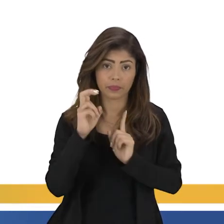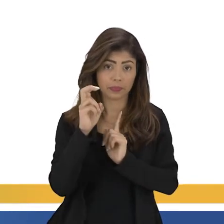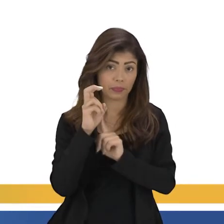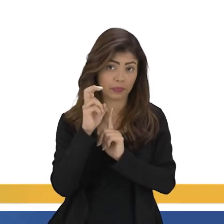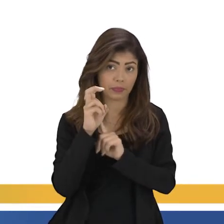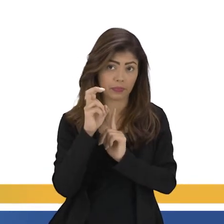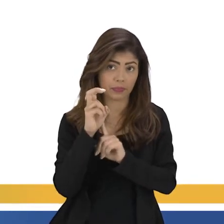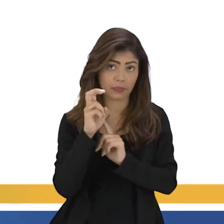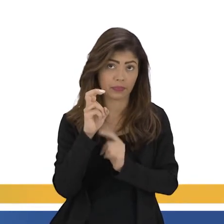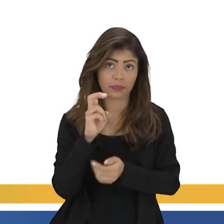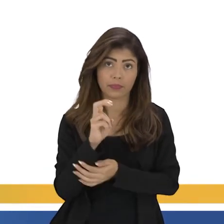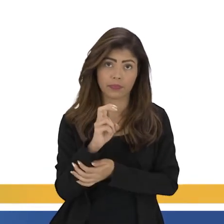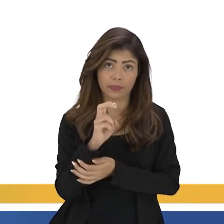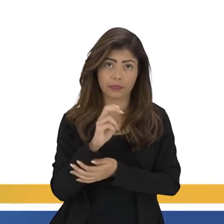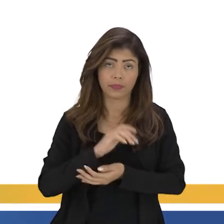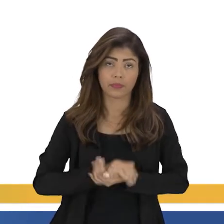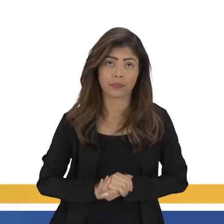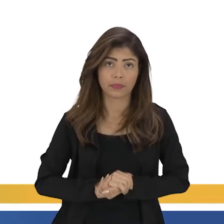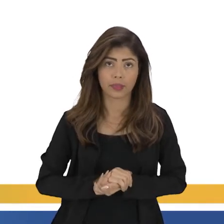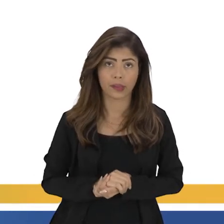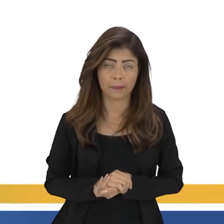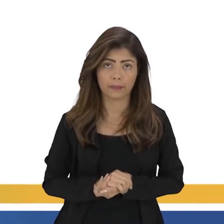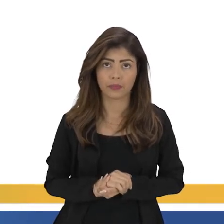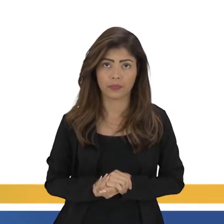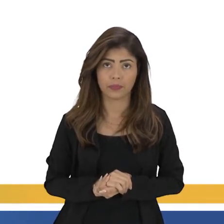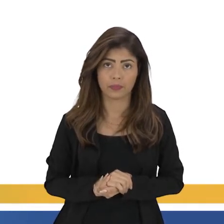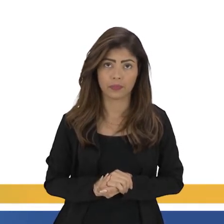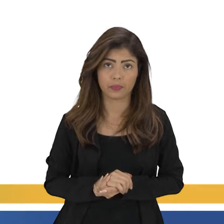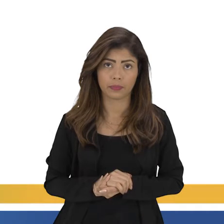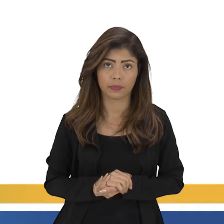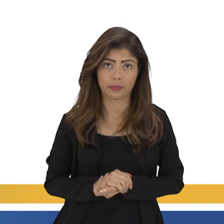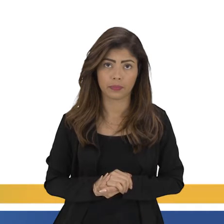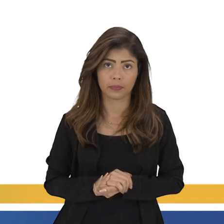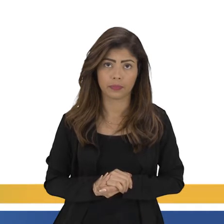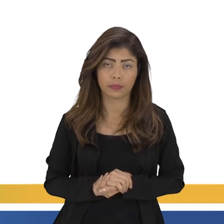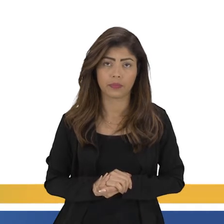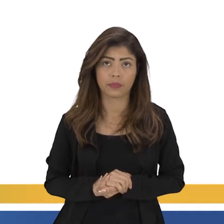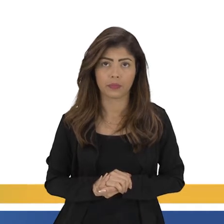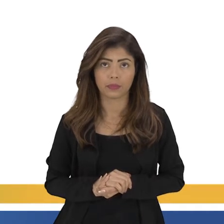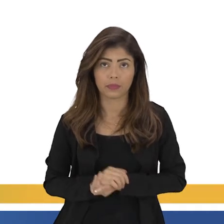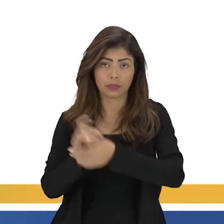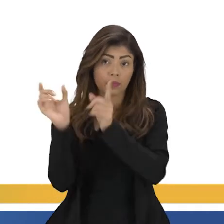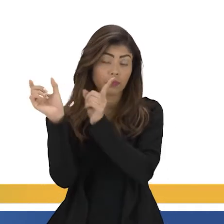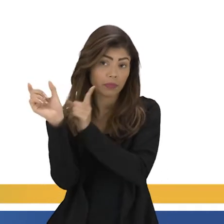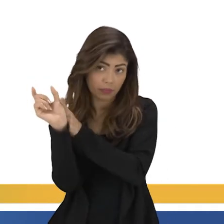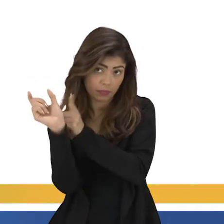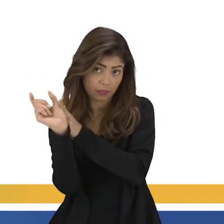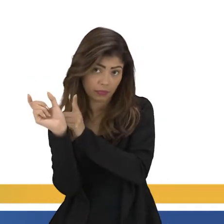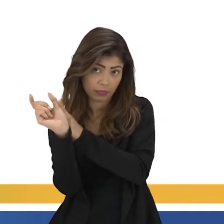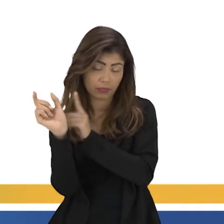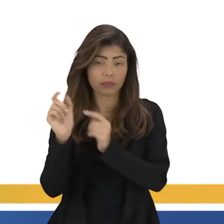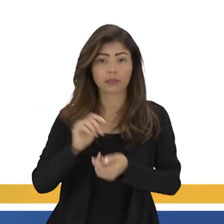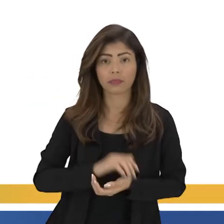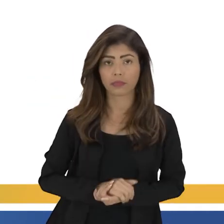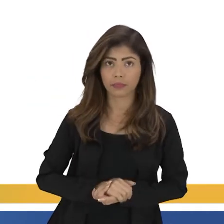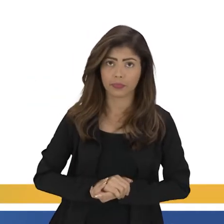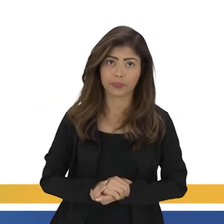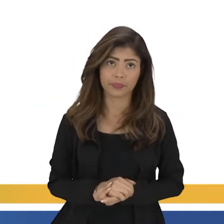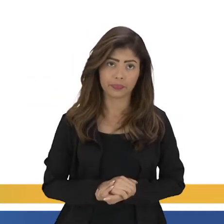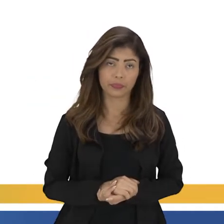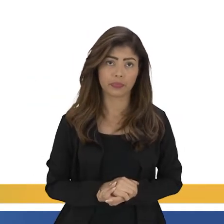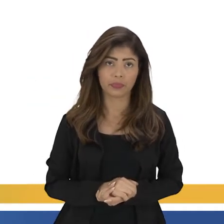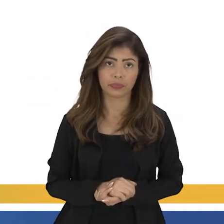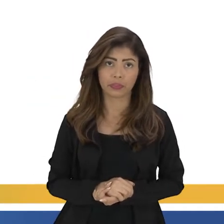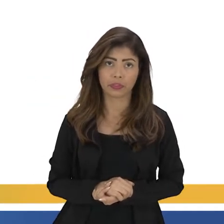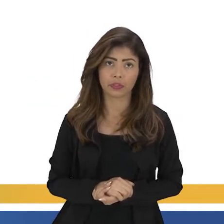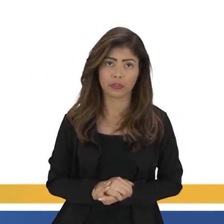5. Renovar toda la maquinaria va a ser una tarea, espacio,